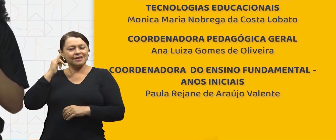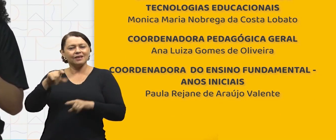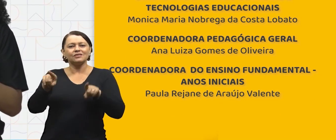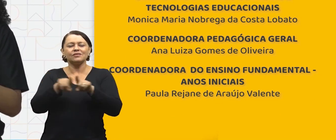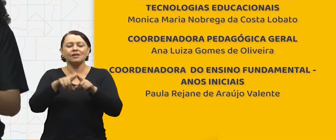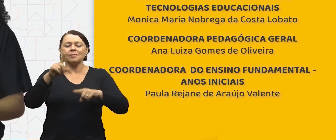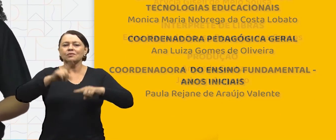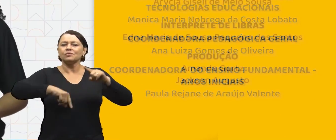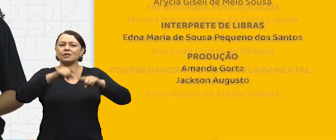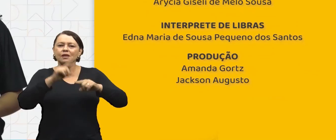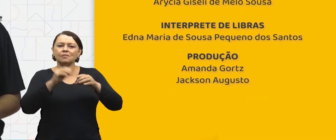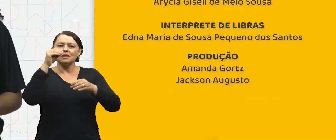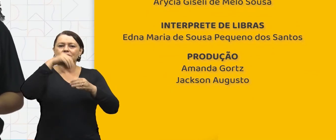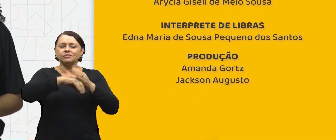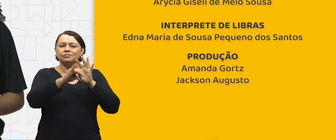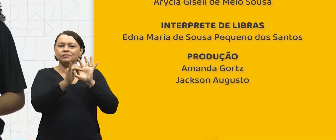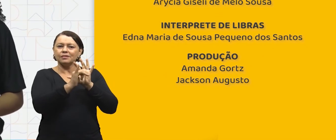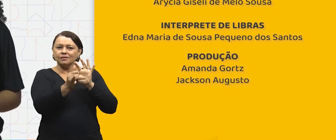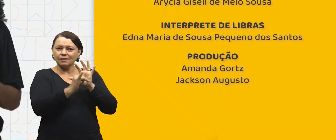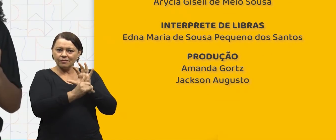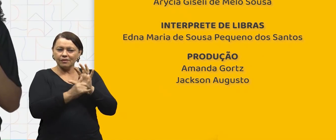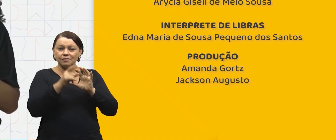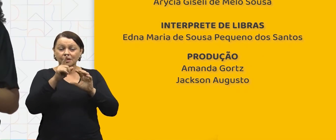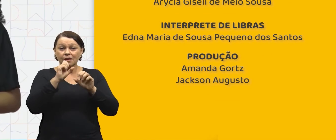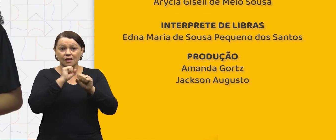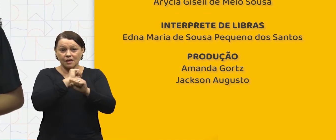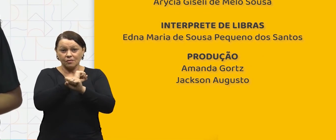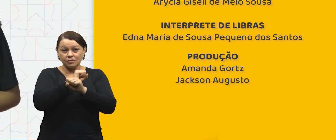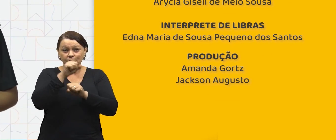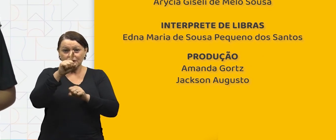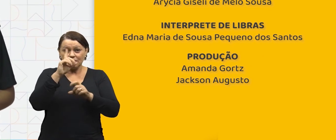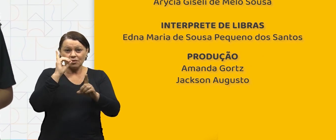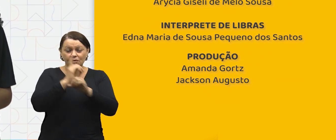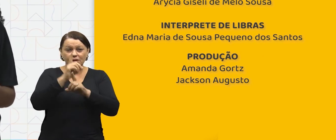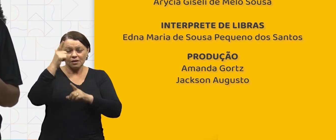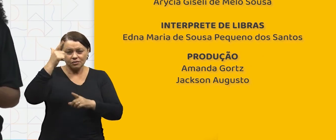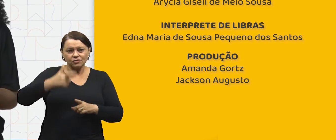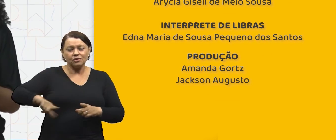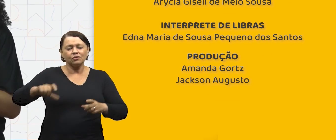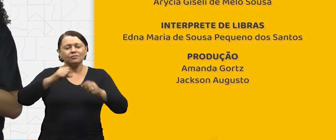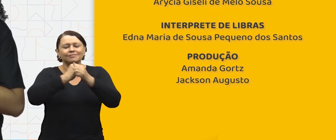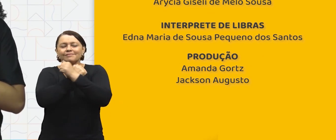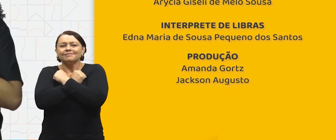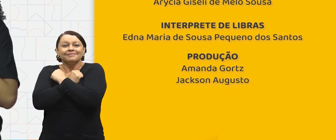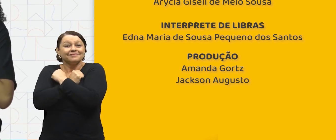narrativas e os elementos que compõem uma fábula. Espero ver você novamente.